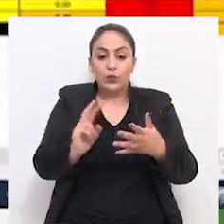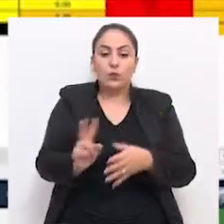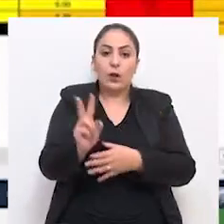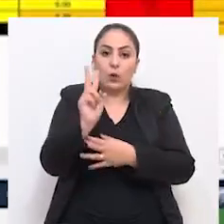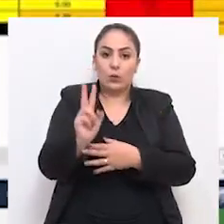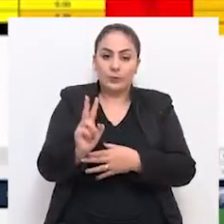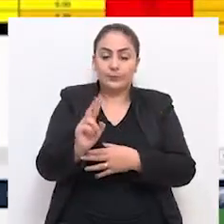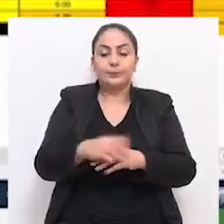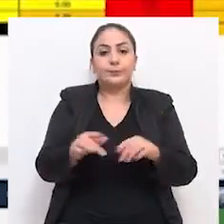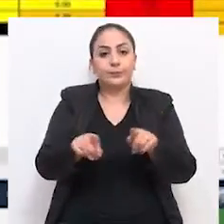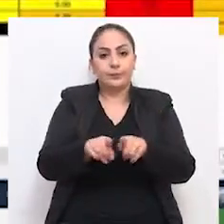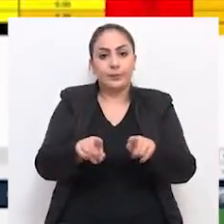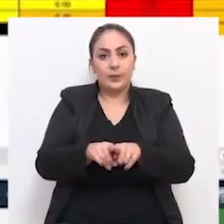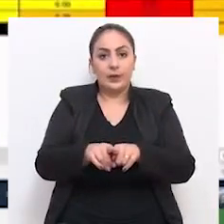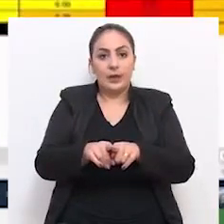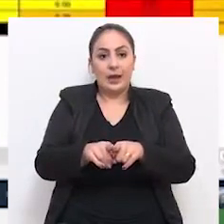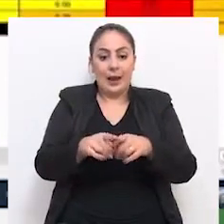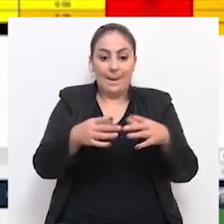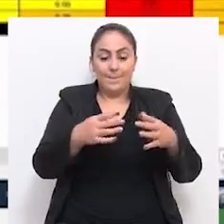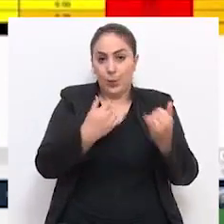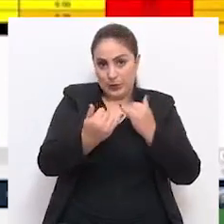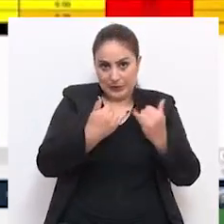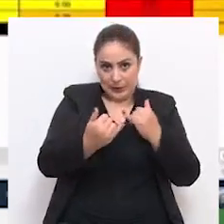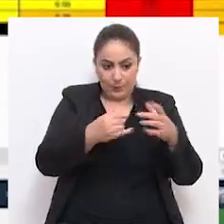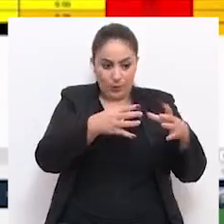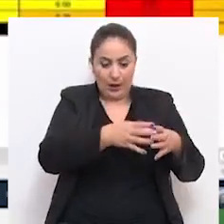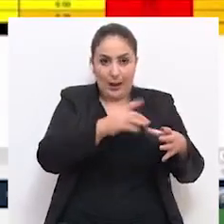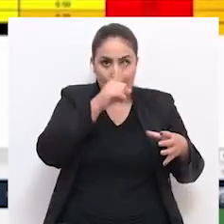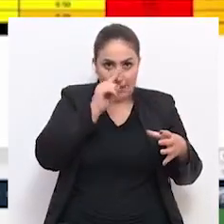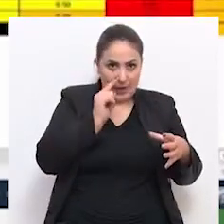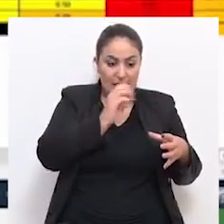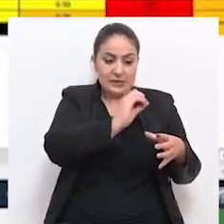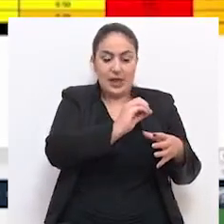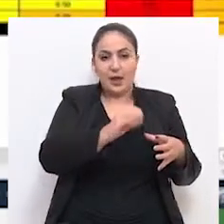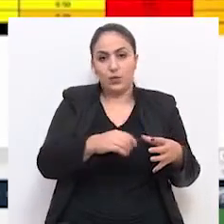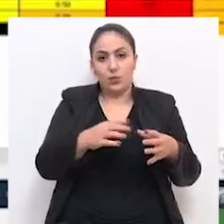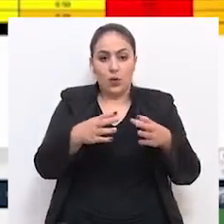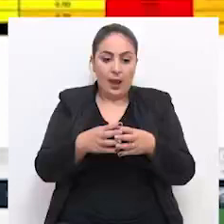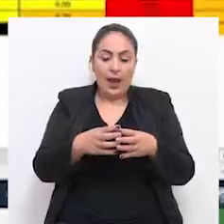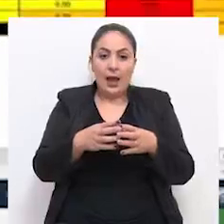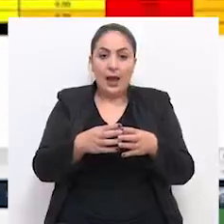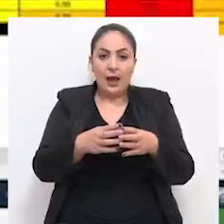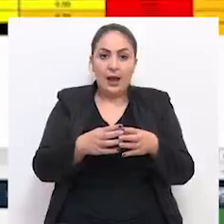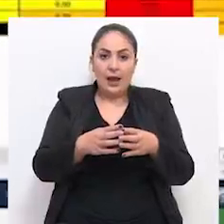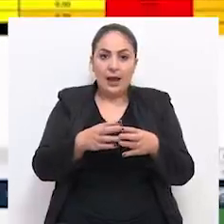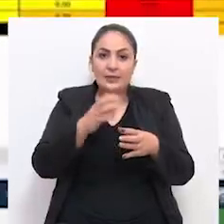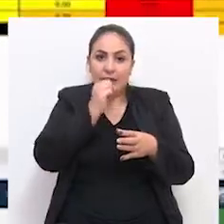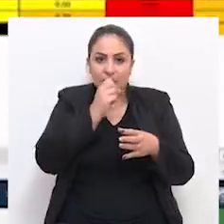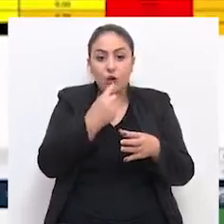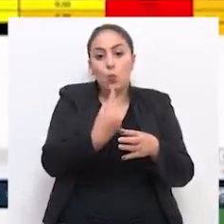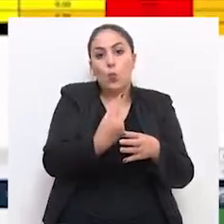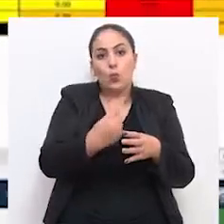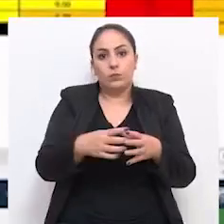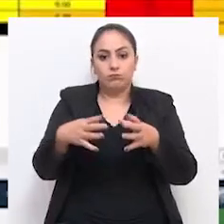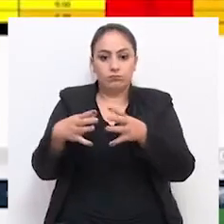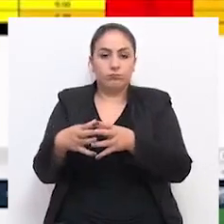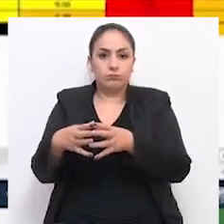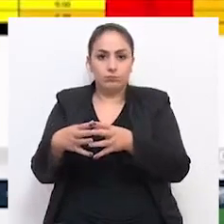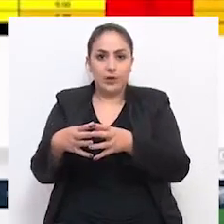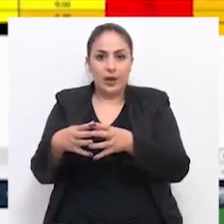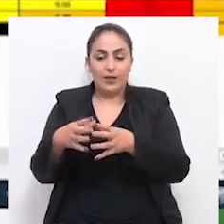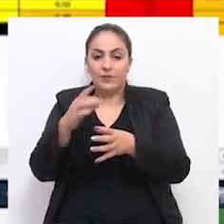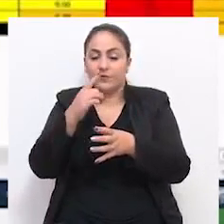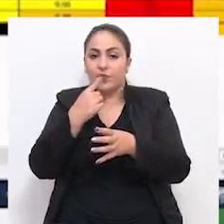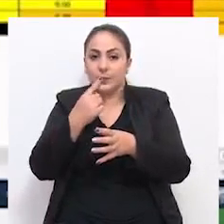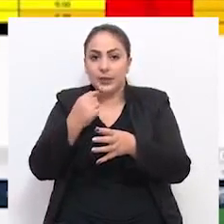valor, e onde a bandeira amarela, por exemplo, é o valor zero, a bandeira laranja é um, a vermelha é dois e a preta é três. Então faz uma média